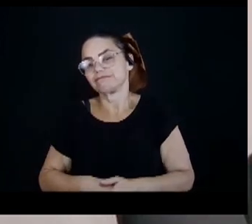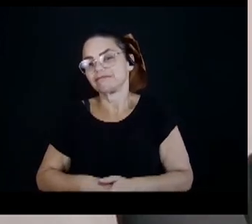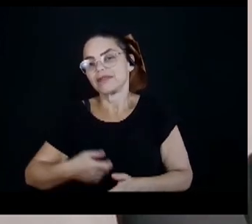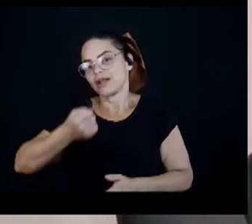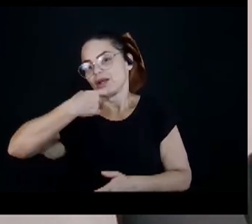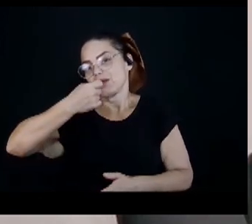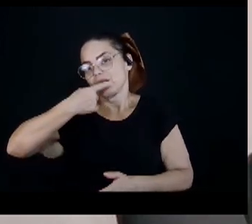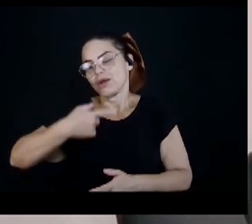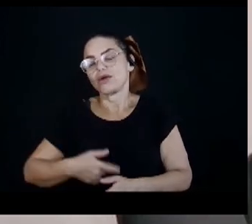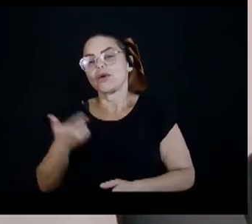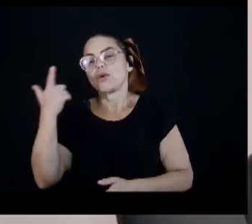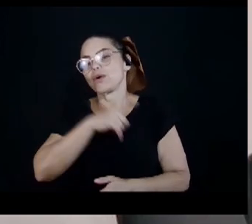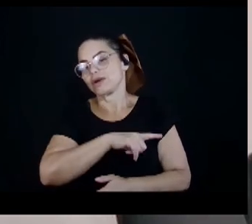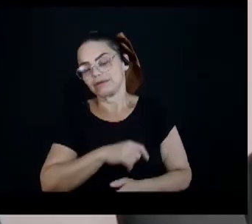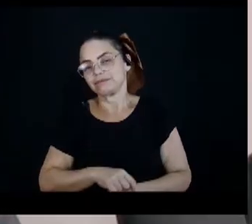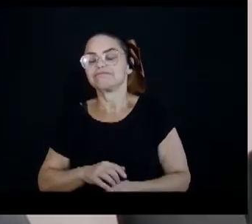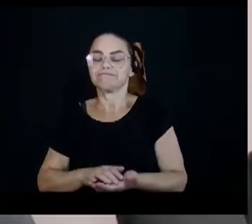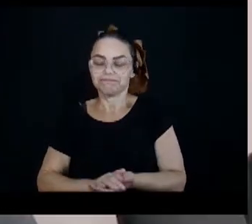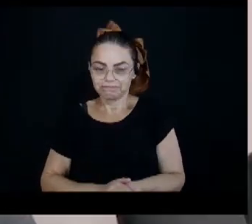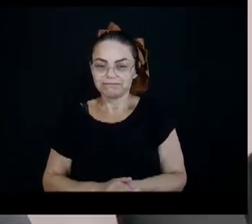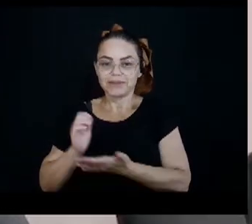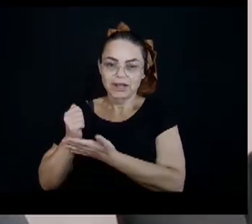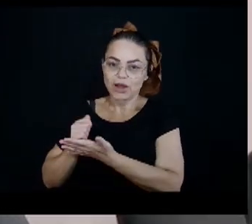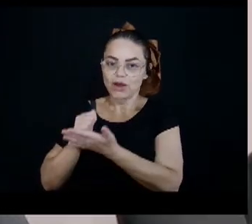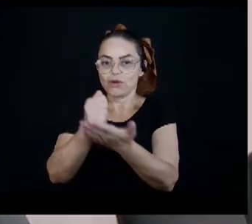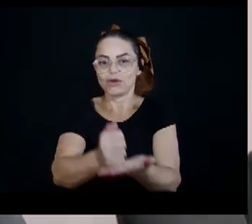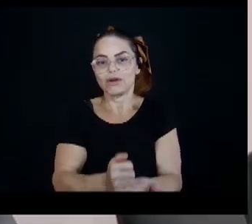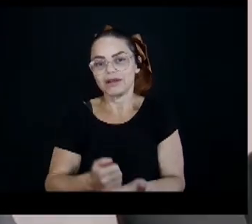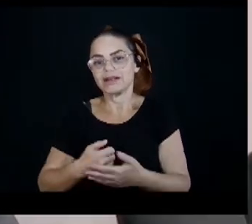o efeito. E o medicamento ele